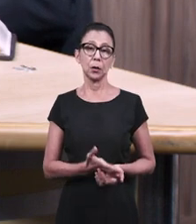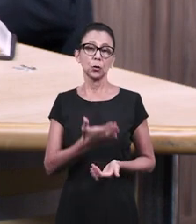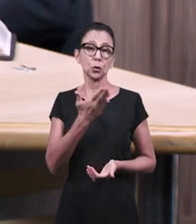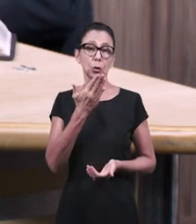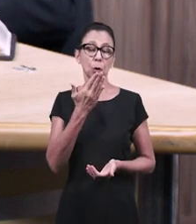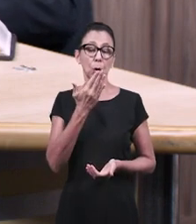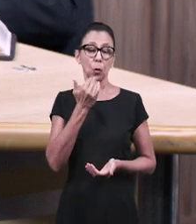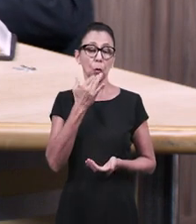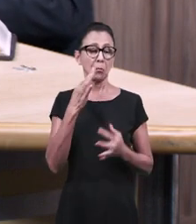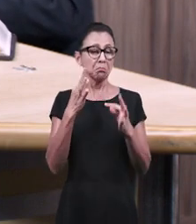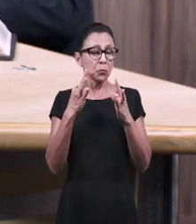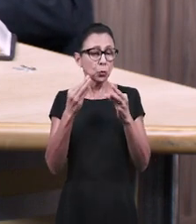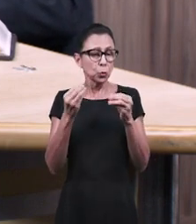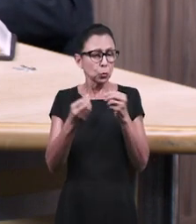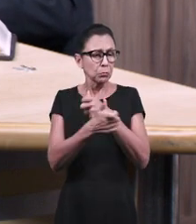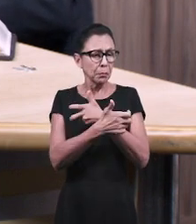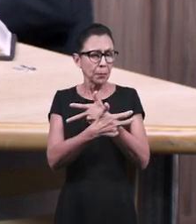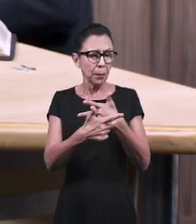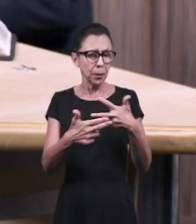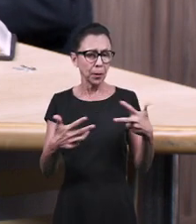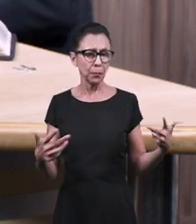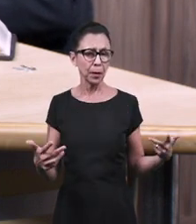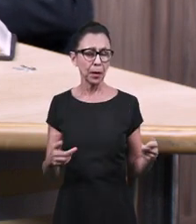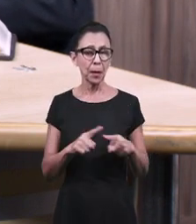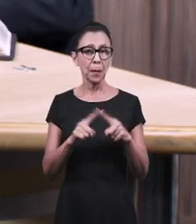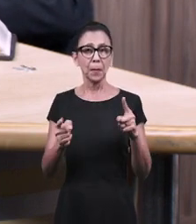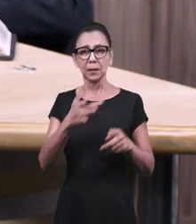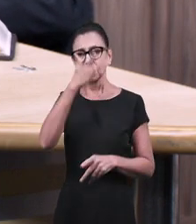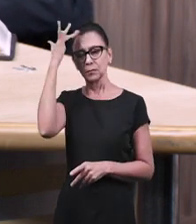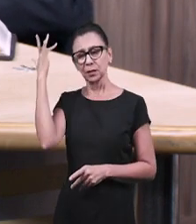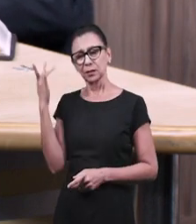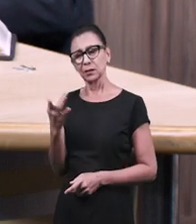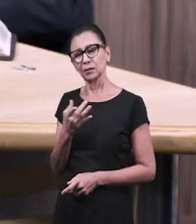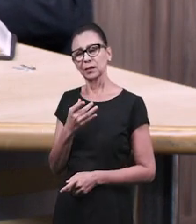legumes. Ele não compreendeu tudo ainda, né?